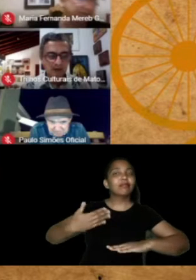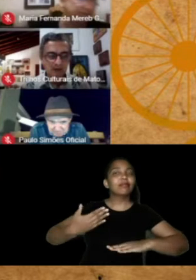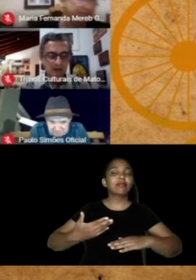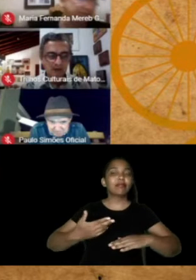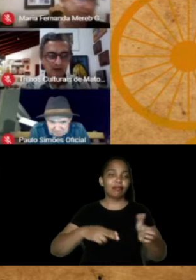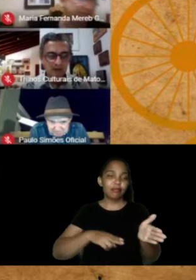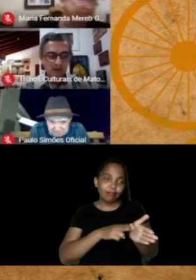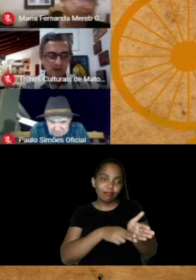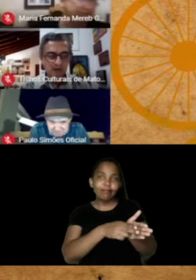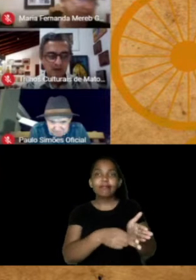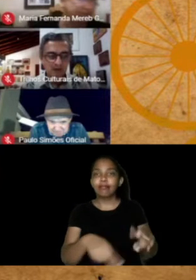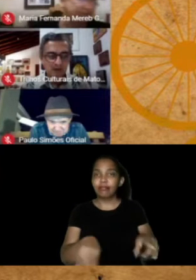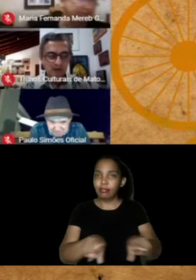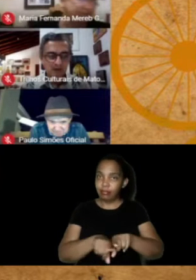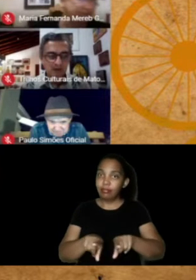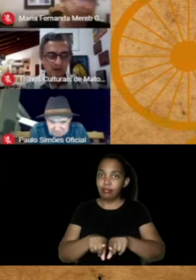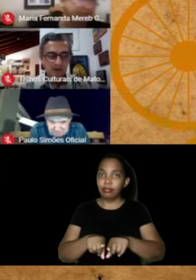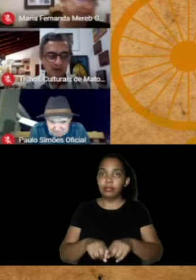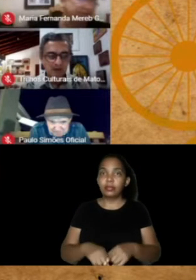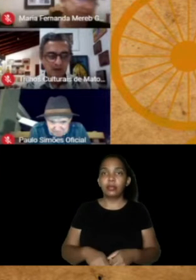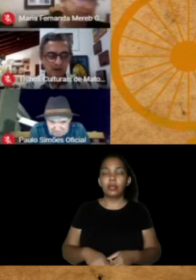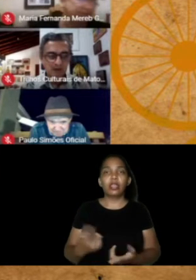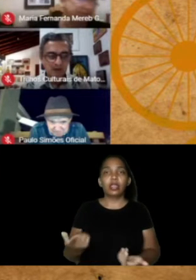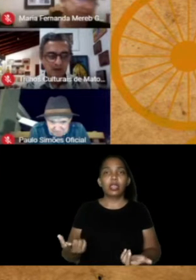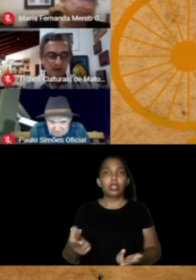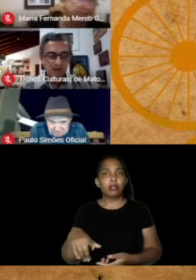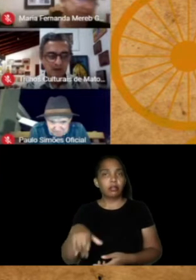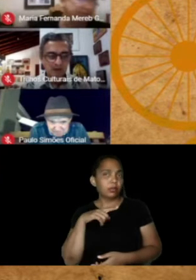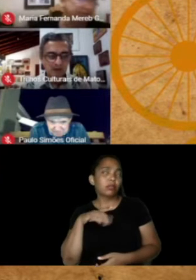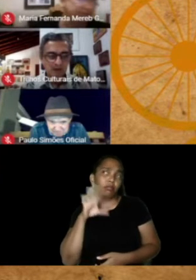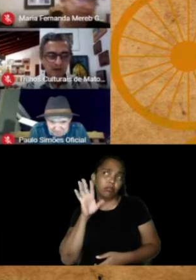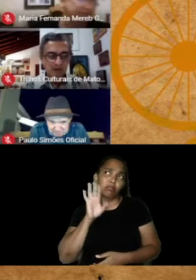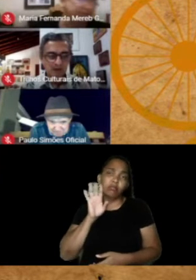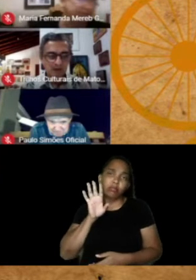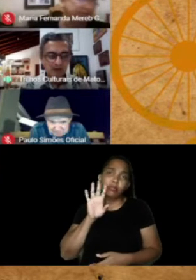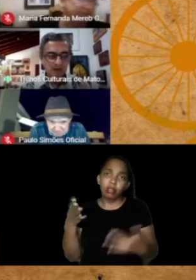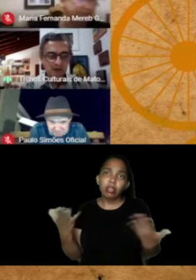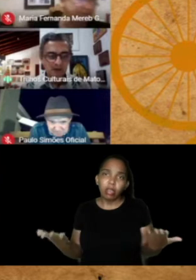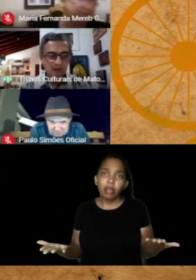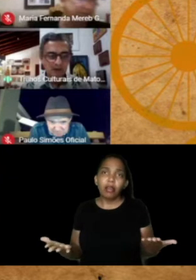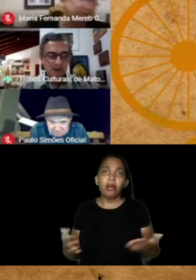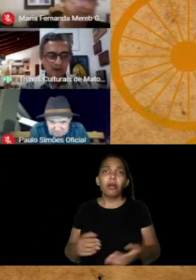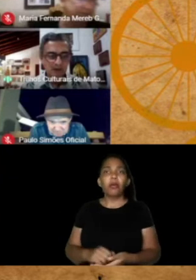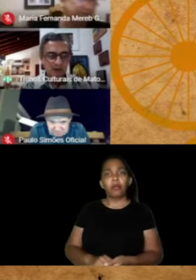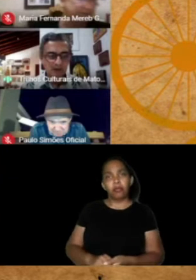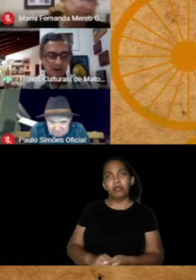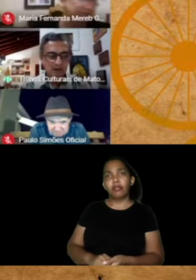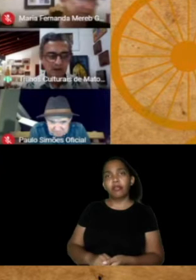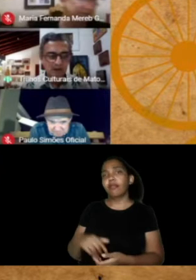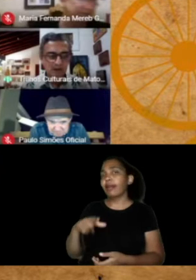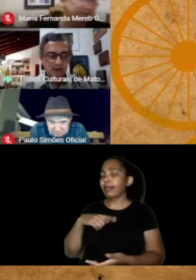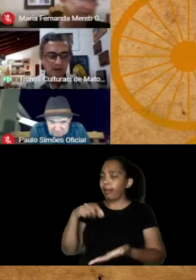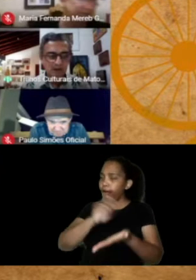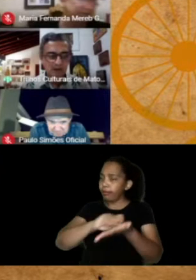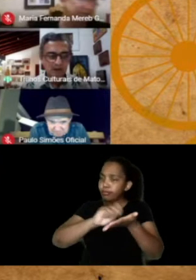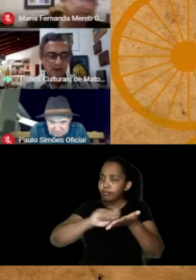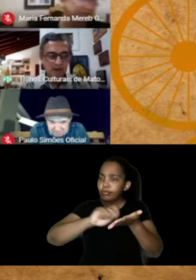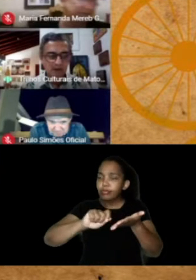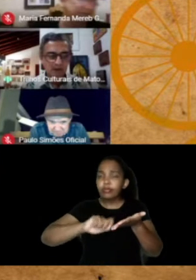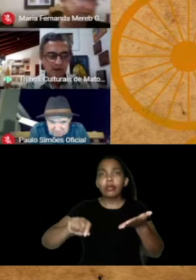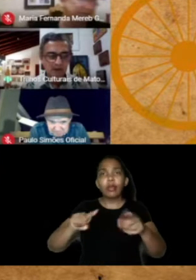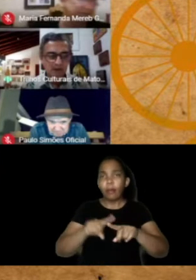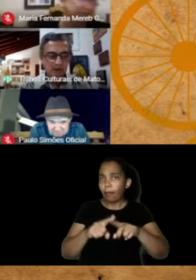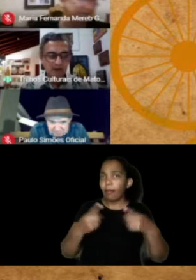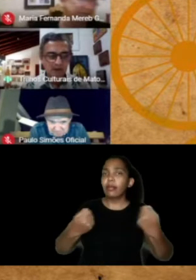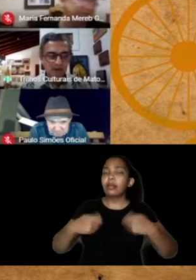isso, nós vamos ter, claro que muito legal, né? A academia vai estar escrevendo, né? Mas ela tem que ser